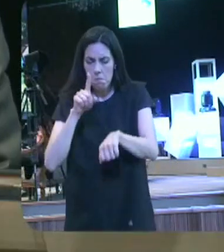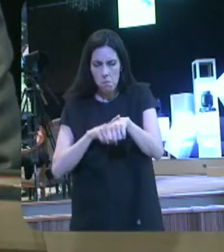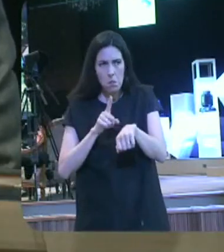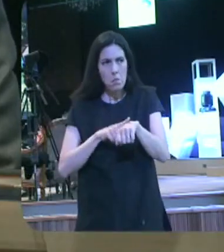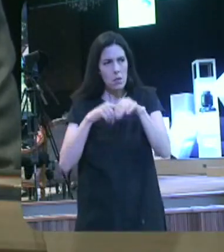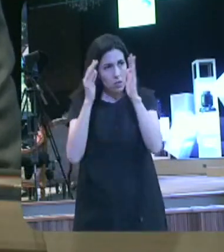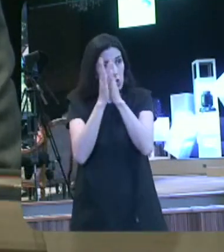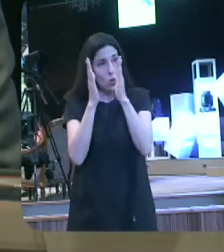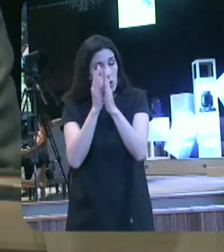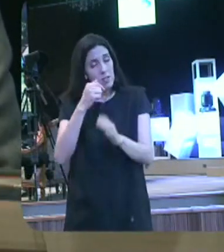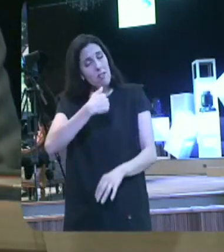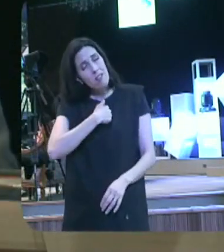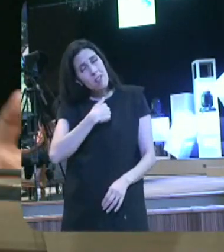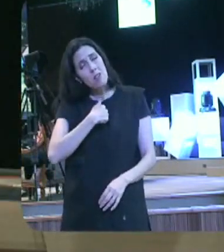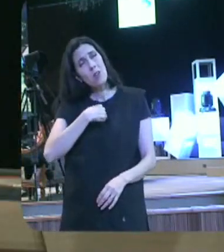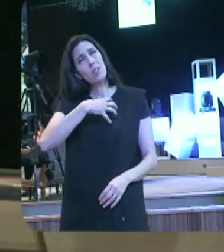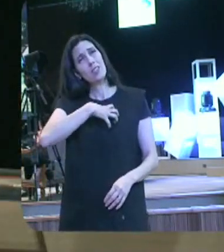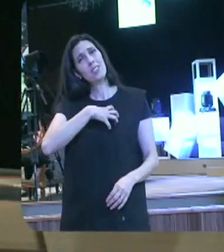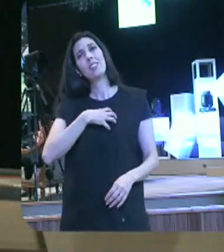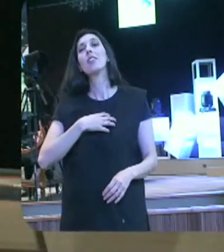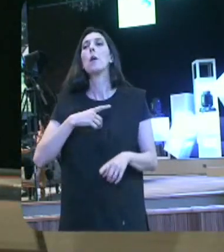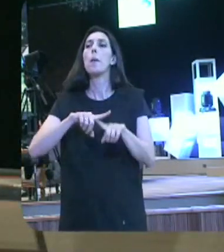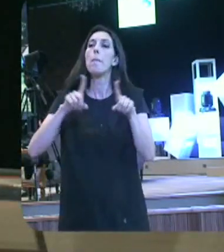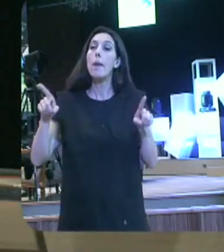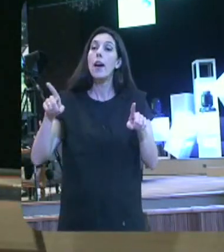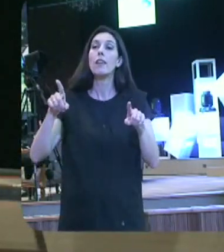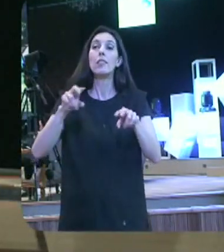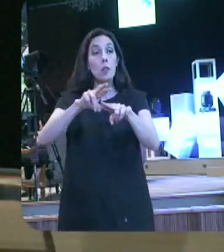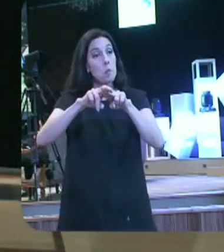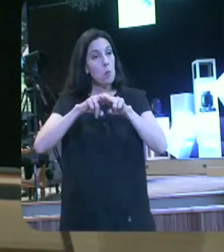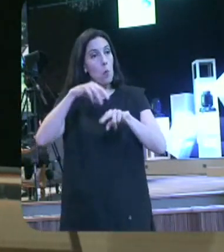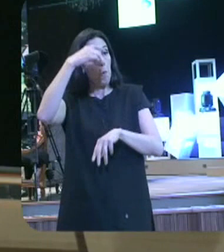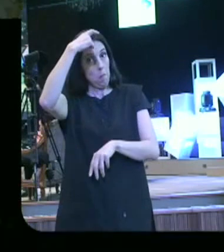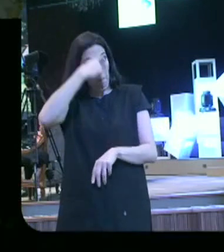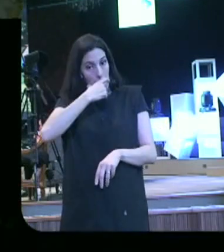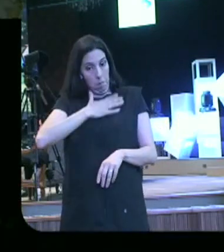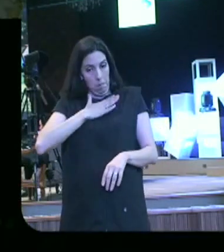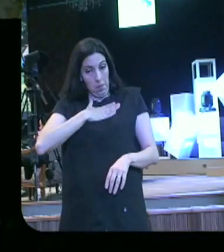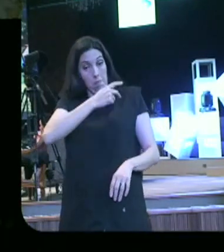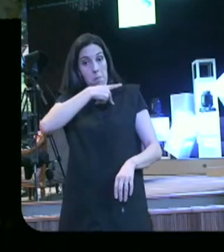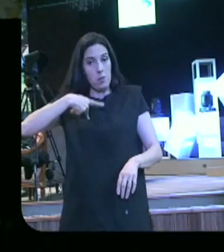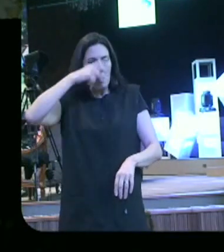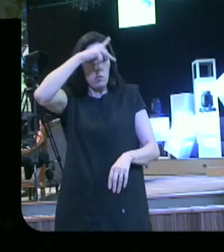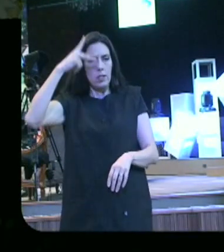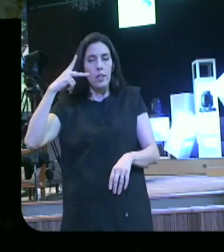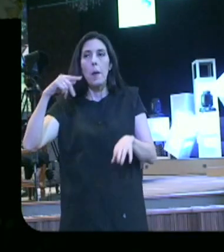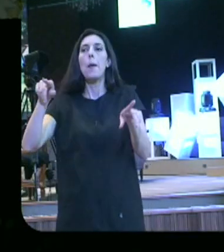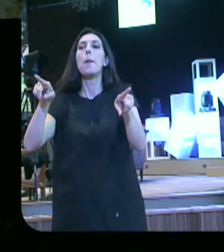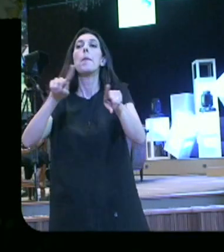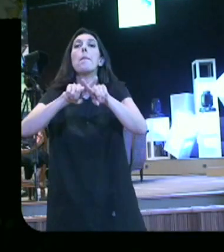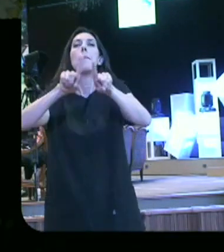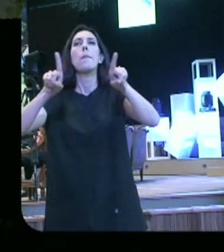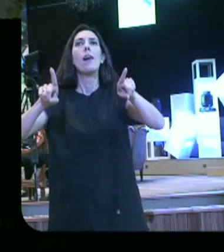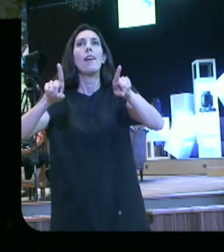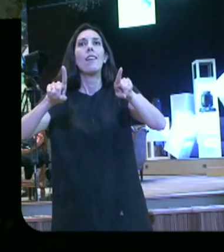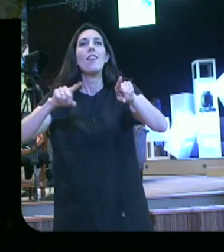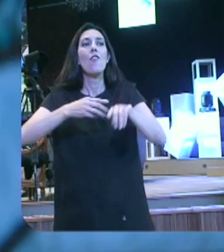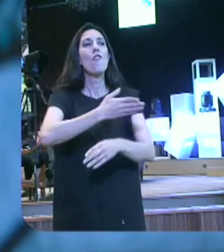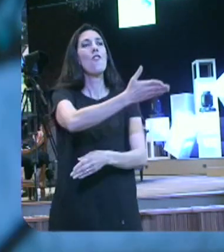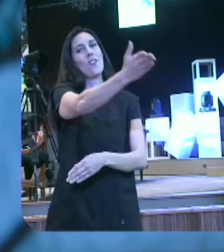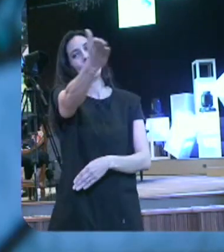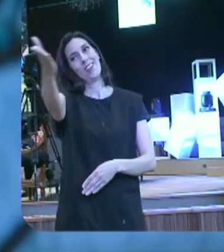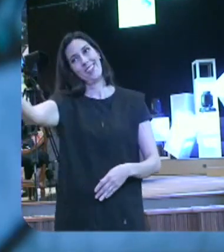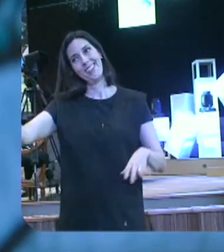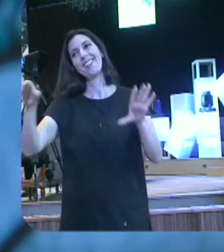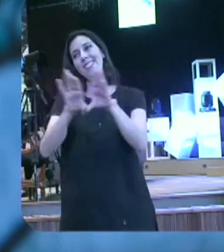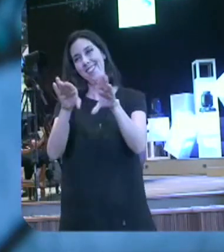oração, mas não é só por mim, são 4 figuras do amor de Deus por nós, pela minha vida